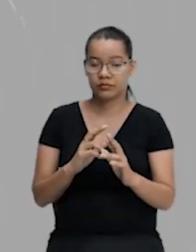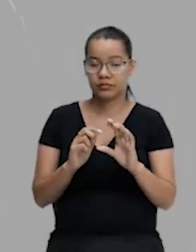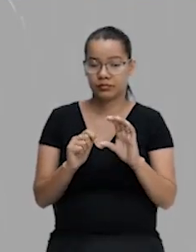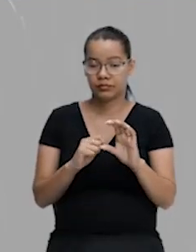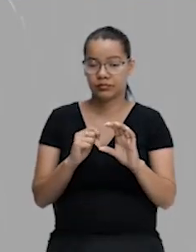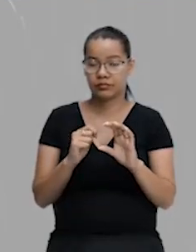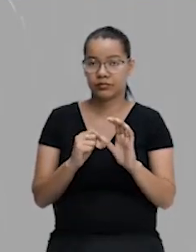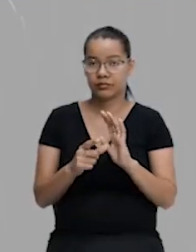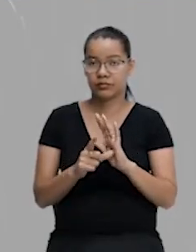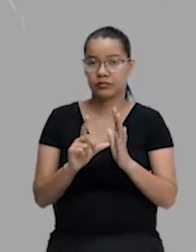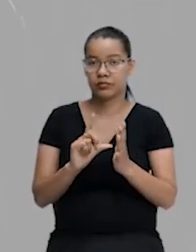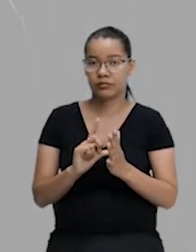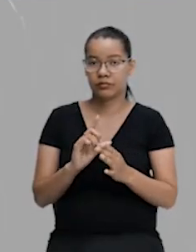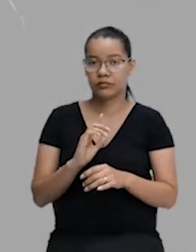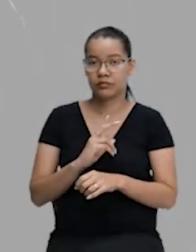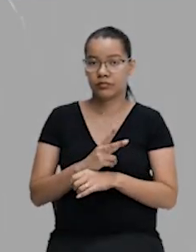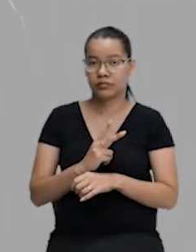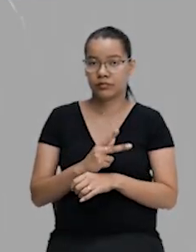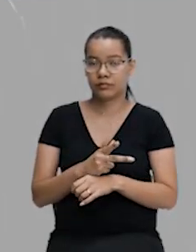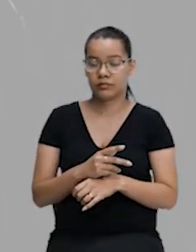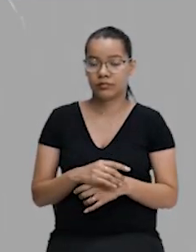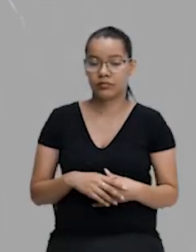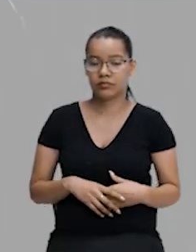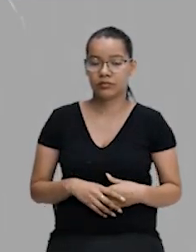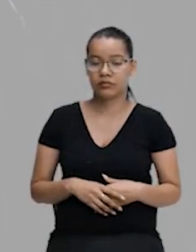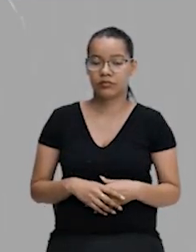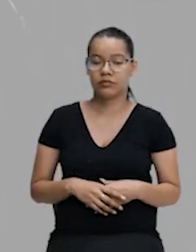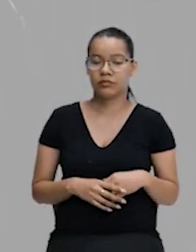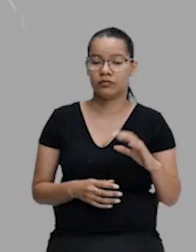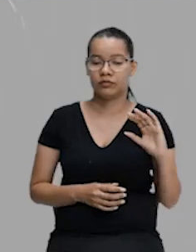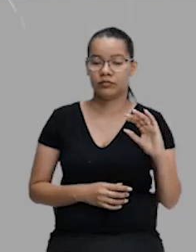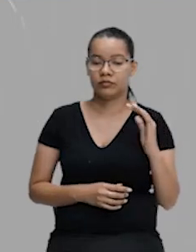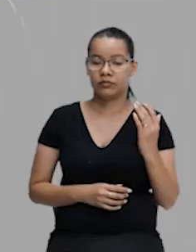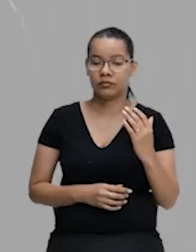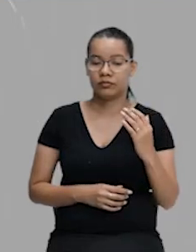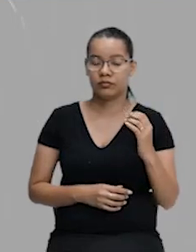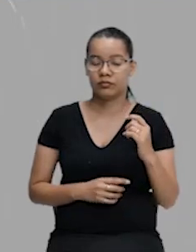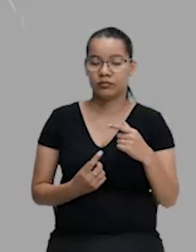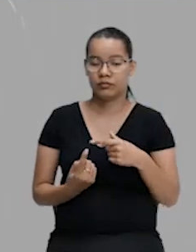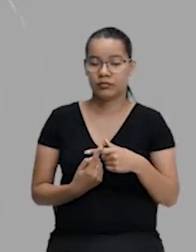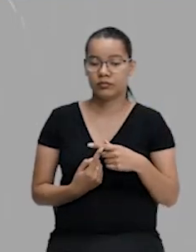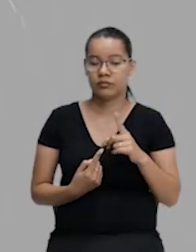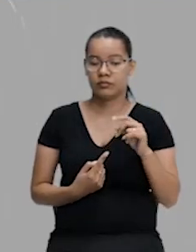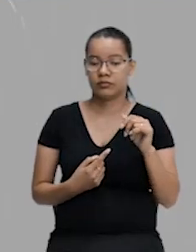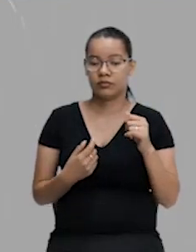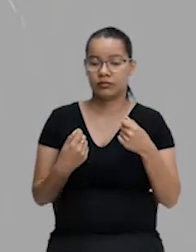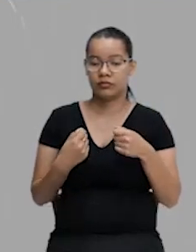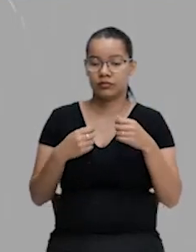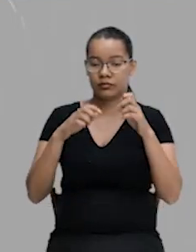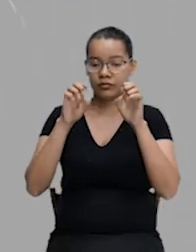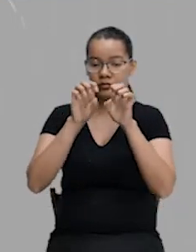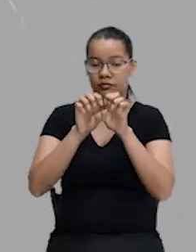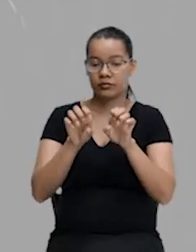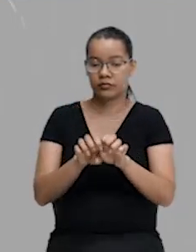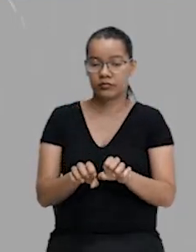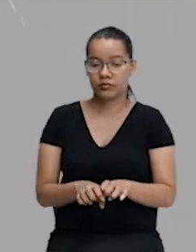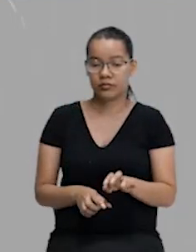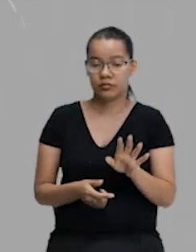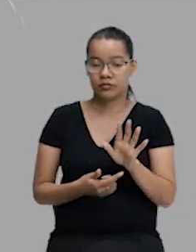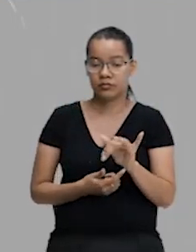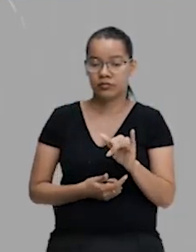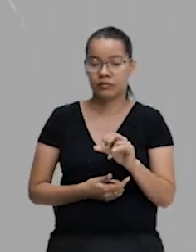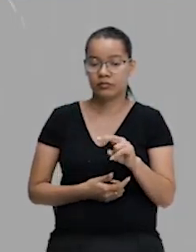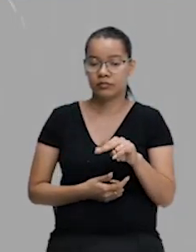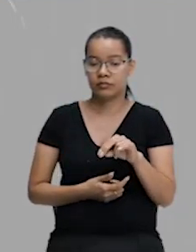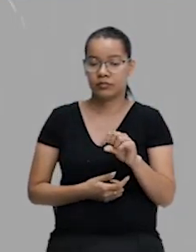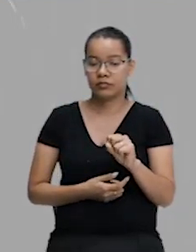as reações de adição. Para ocorrer a adição, é necessário que a estrutura apresente insaturações, por